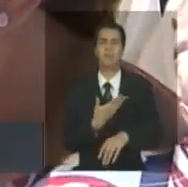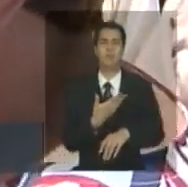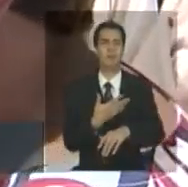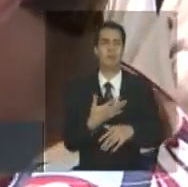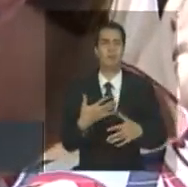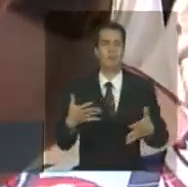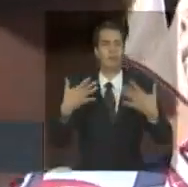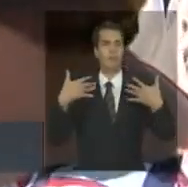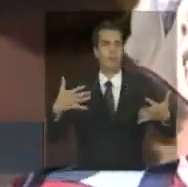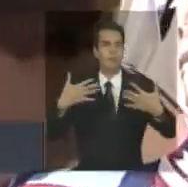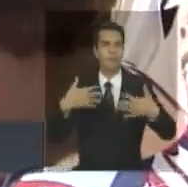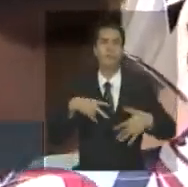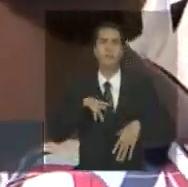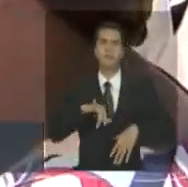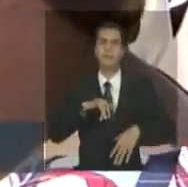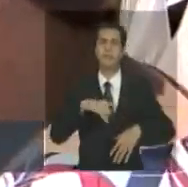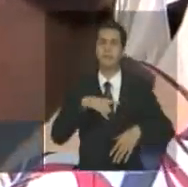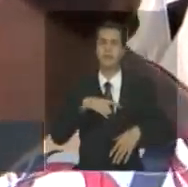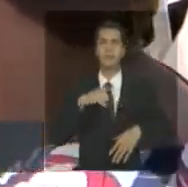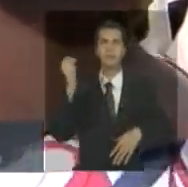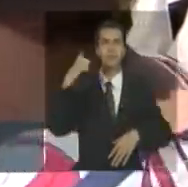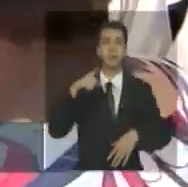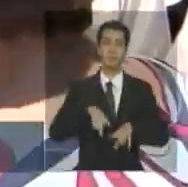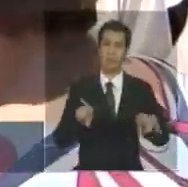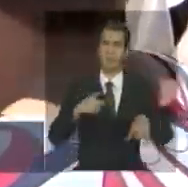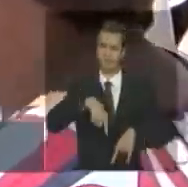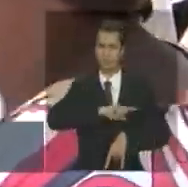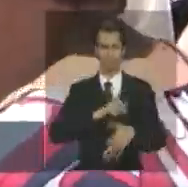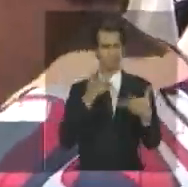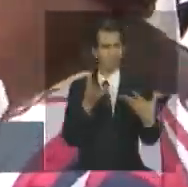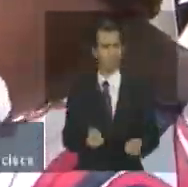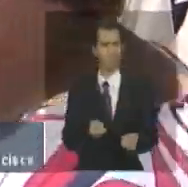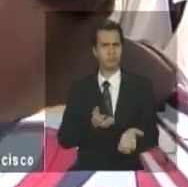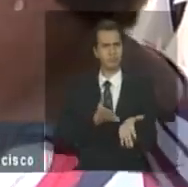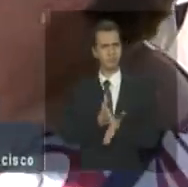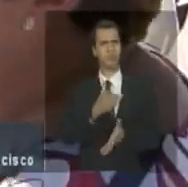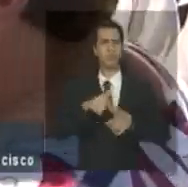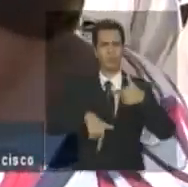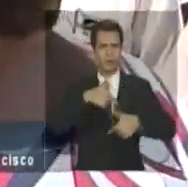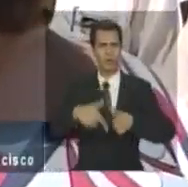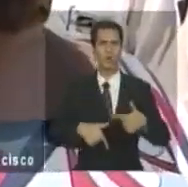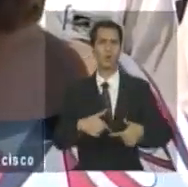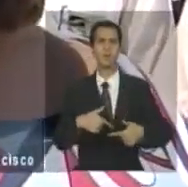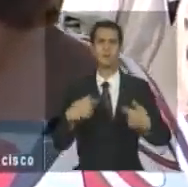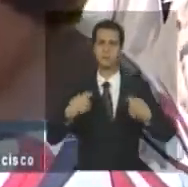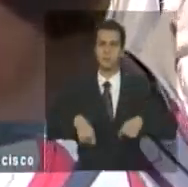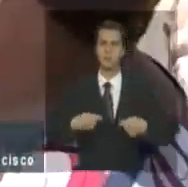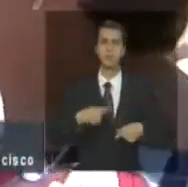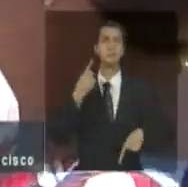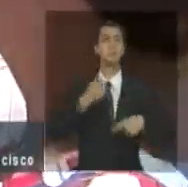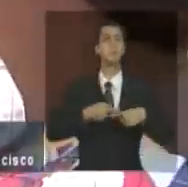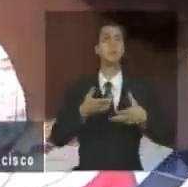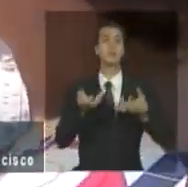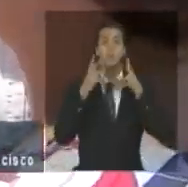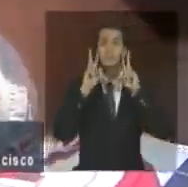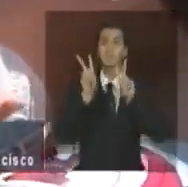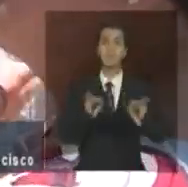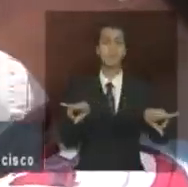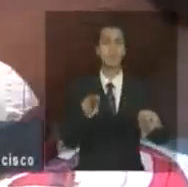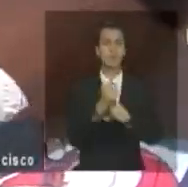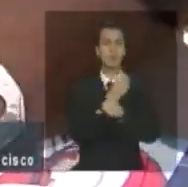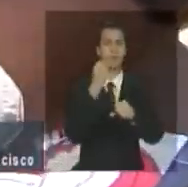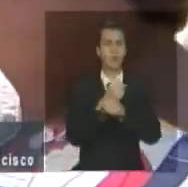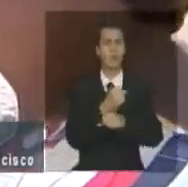nós vamos enfrentar o meio grau para pegar fogo, porque nós queremos que essa obra tenha um ritmo e um andamento compatível com o que